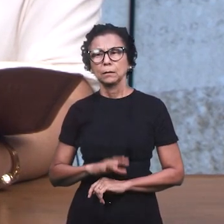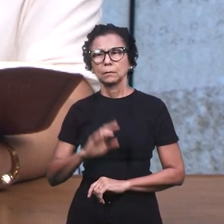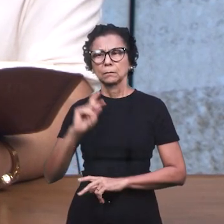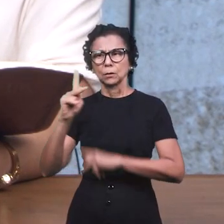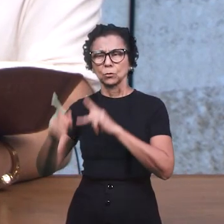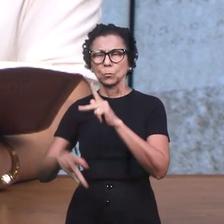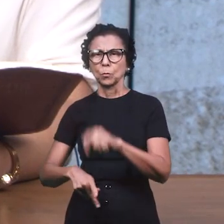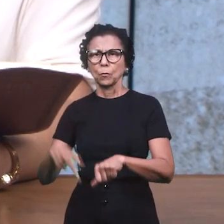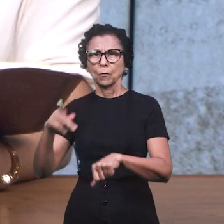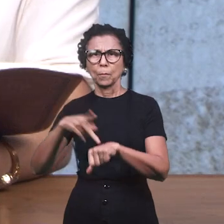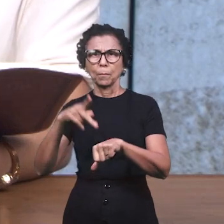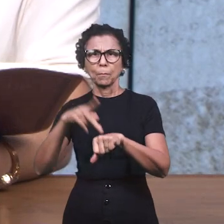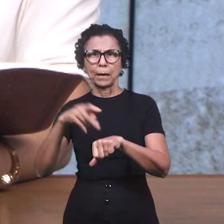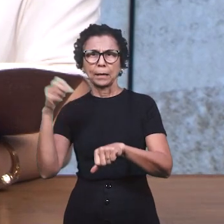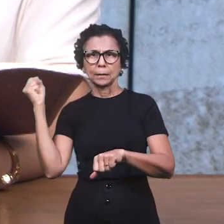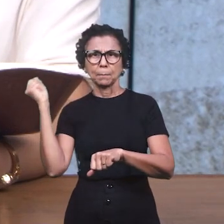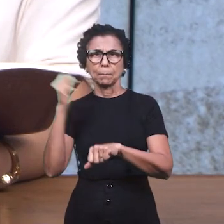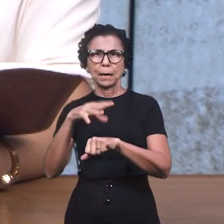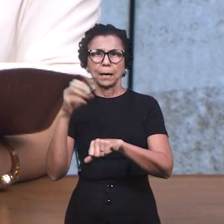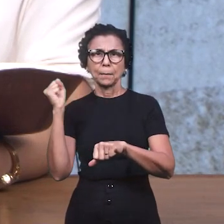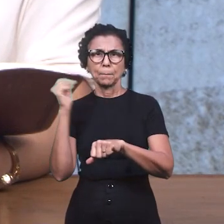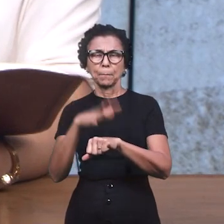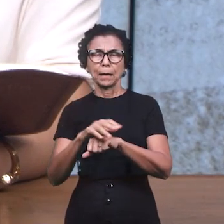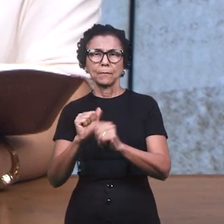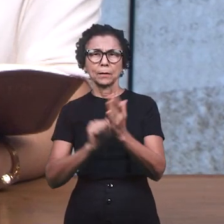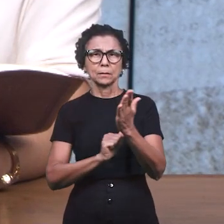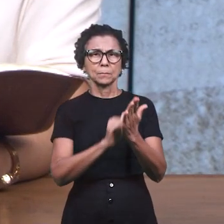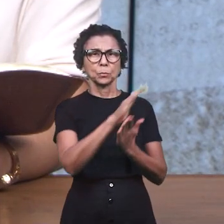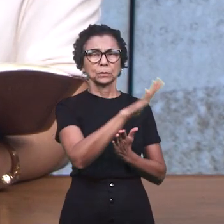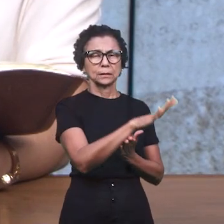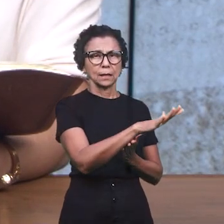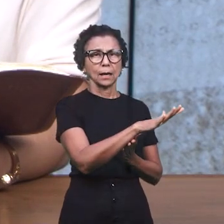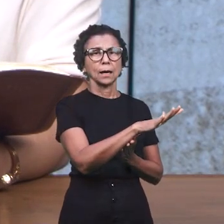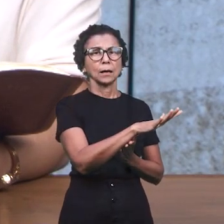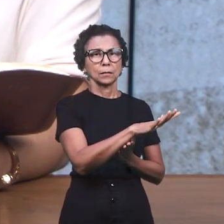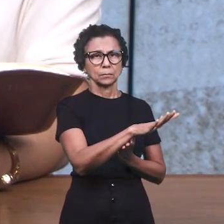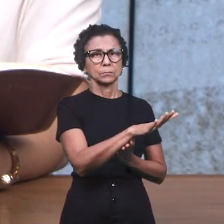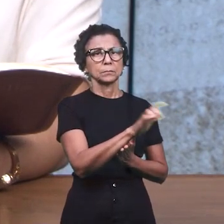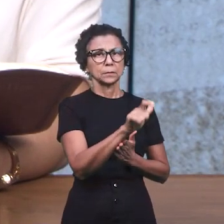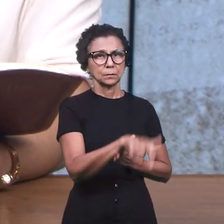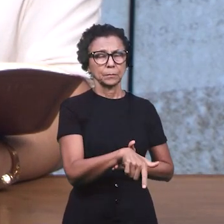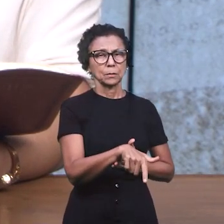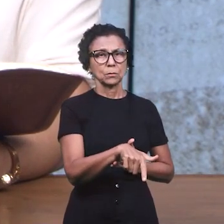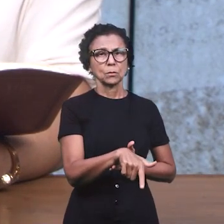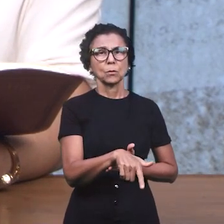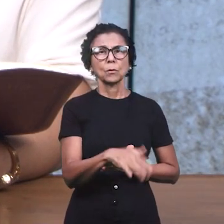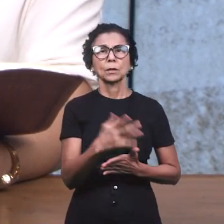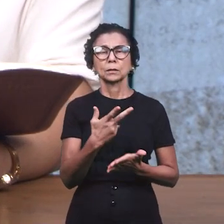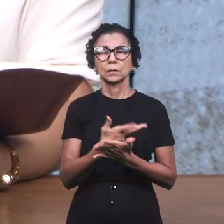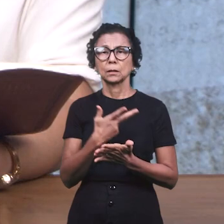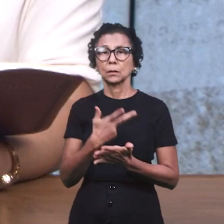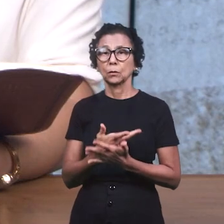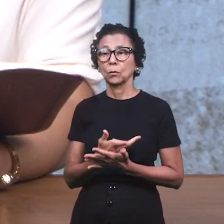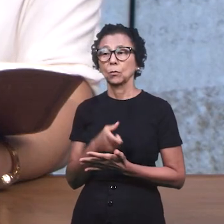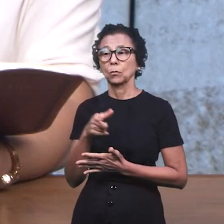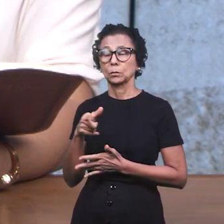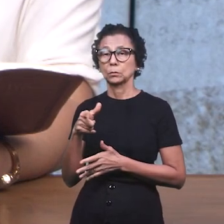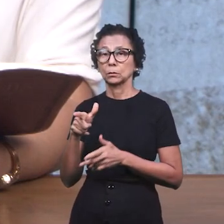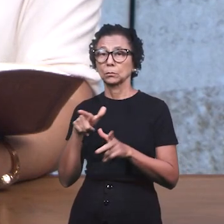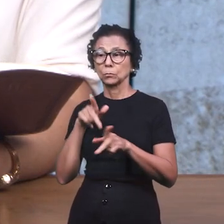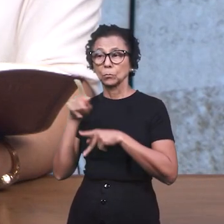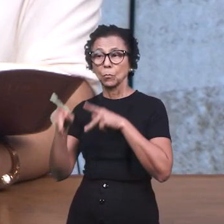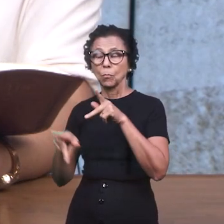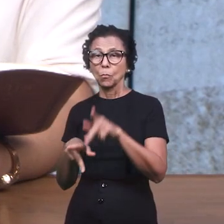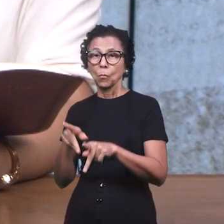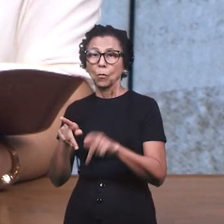apedrejará para fora do arraial. Então toda a congregação o tirou para fora do arraial